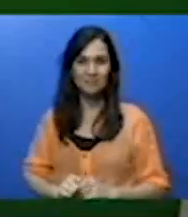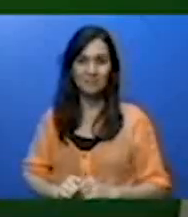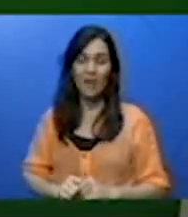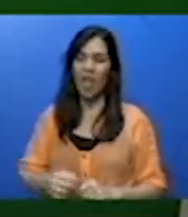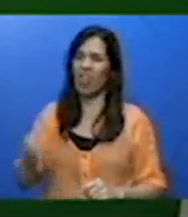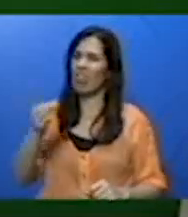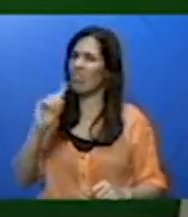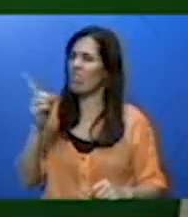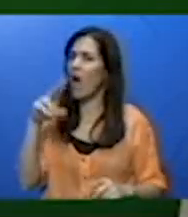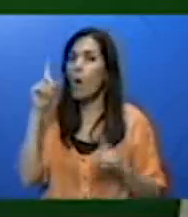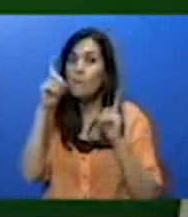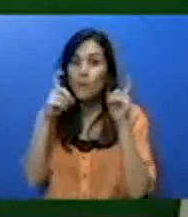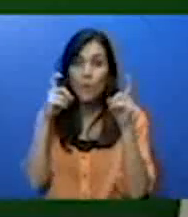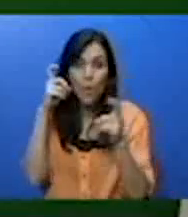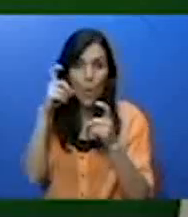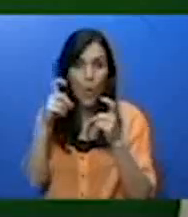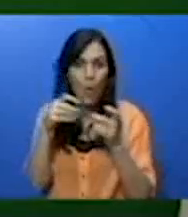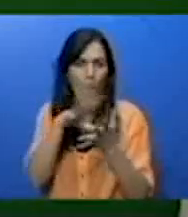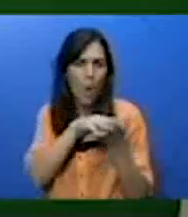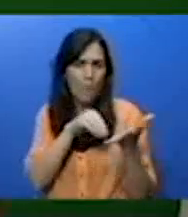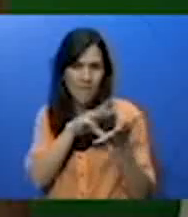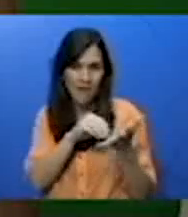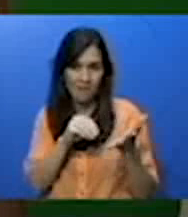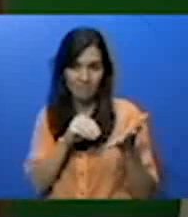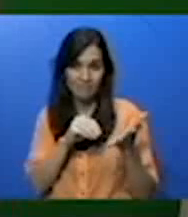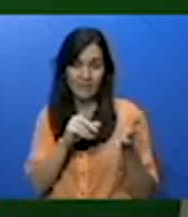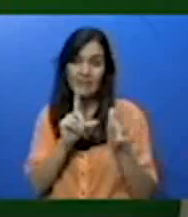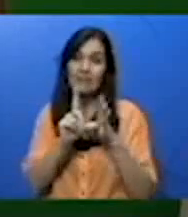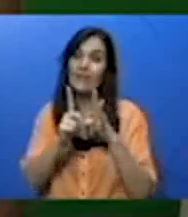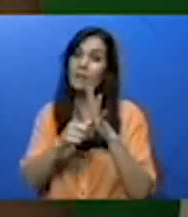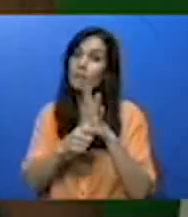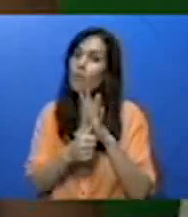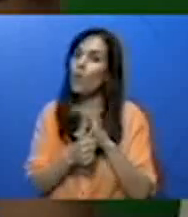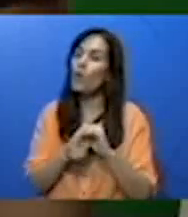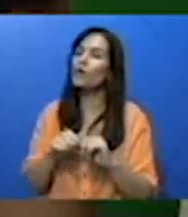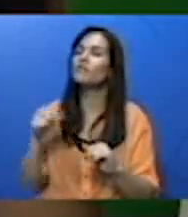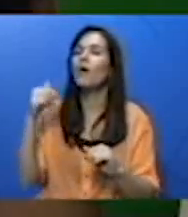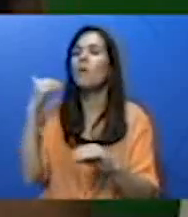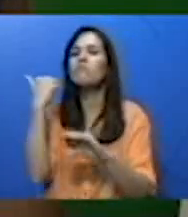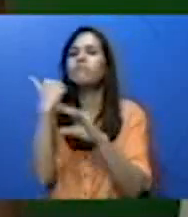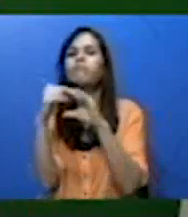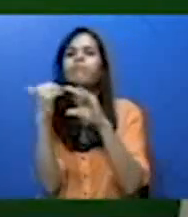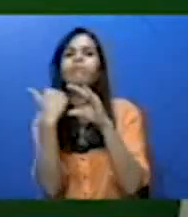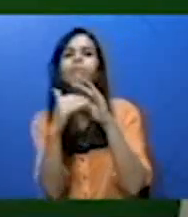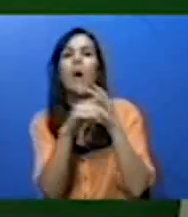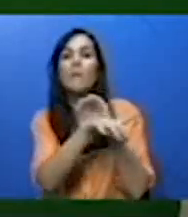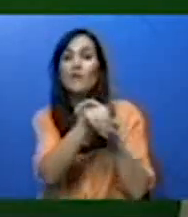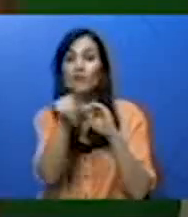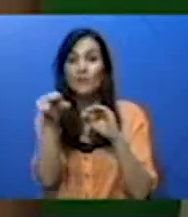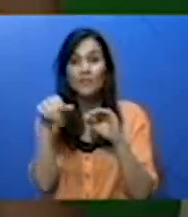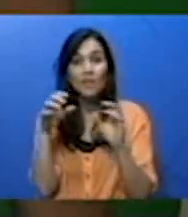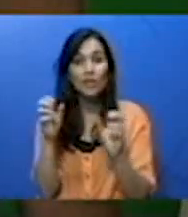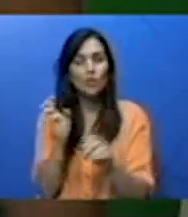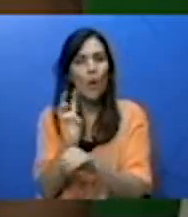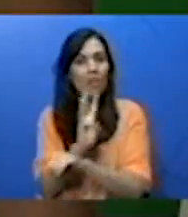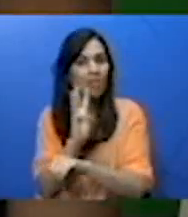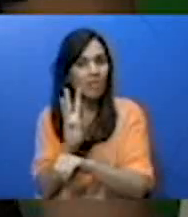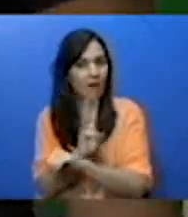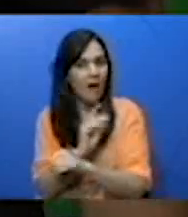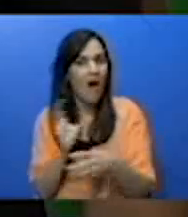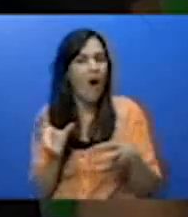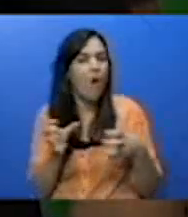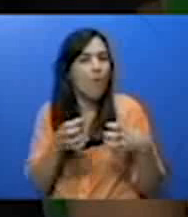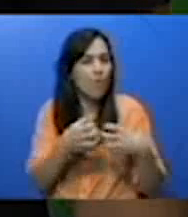se preocupem em copiar isso agora. Depois nós vamos disponibilizar para vocês no grupo da sala de aula, para vocês fazerem